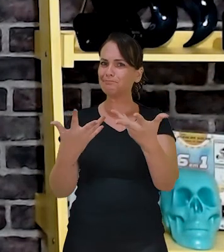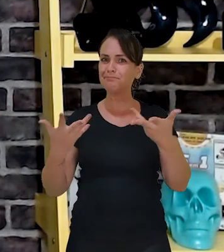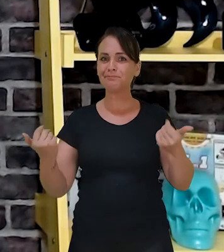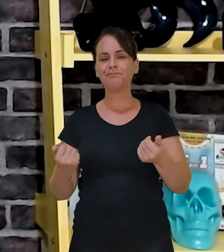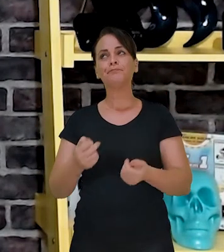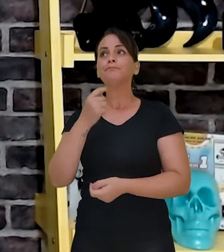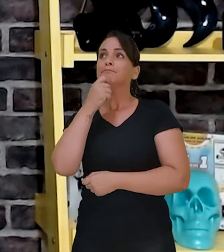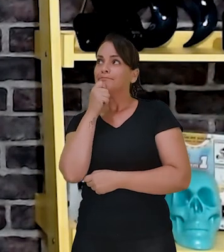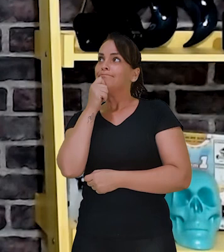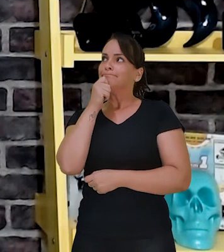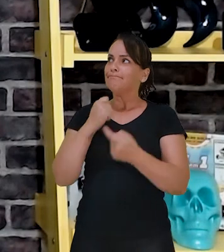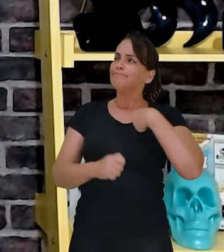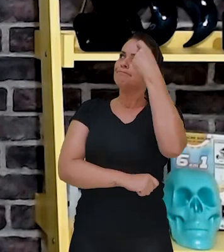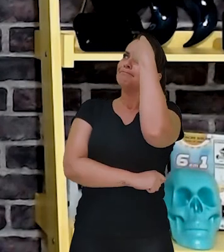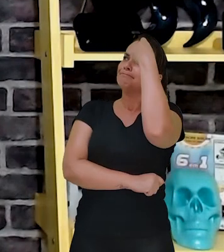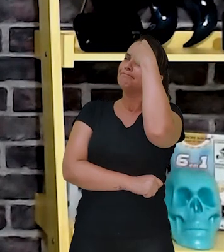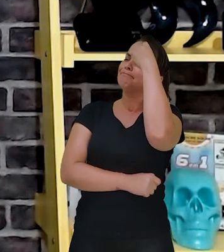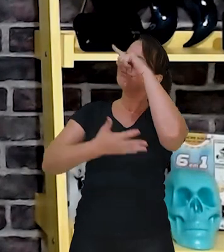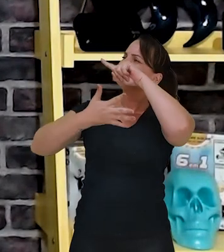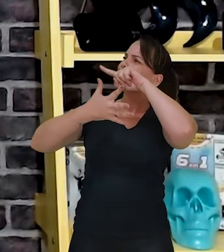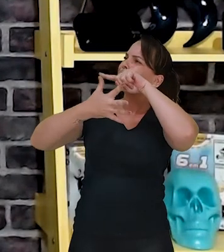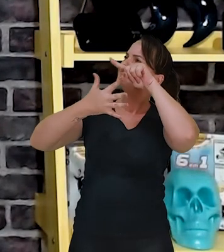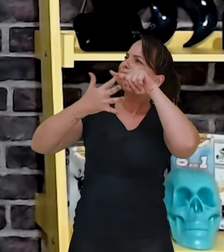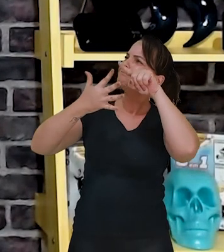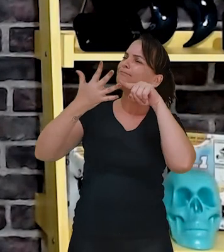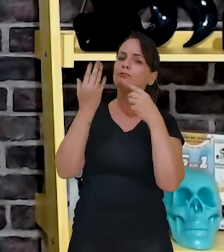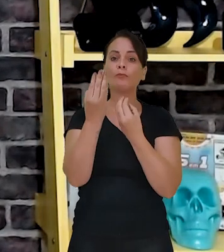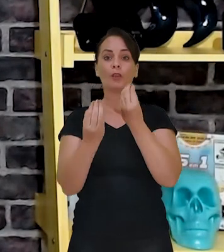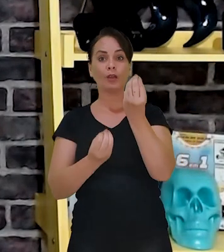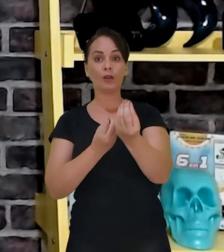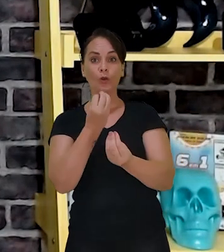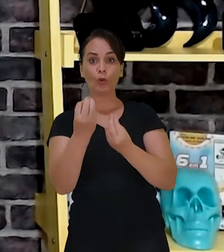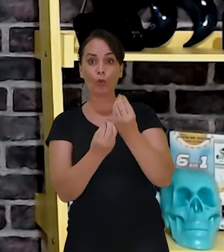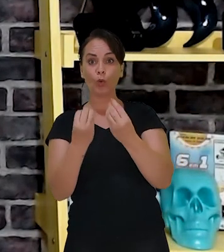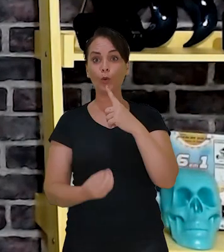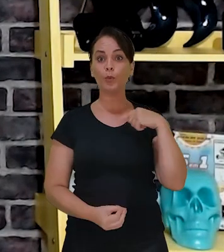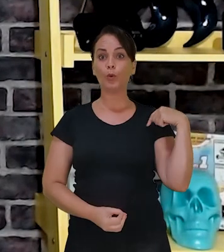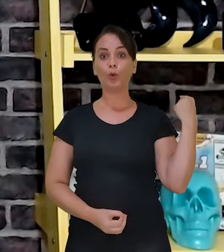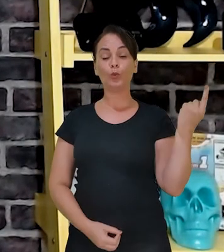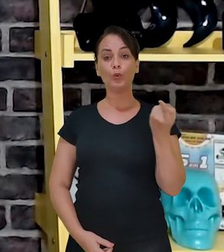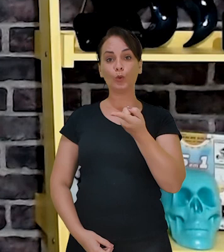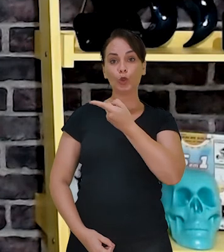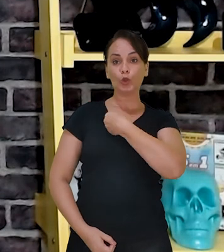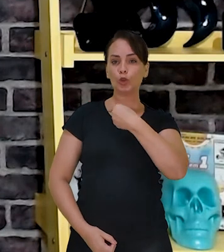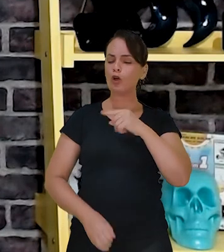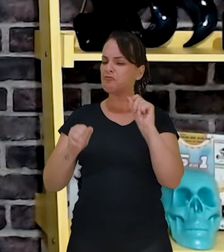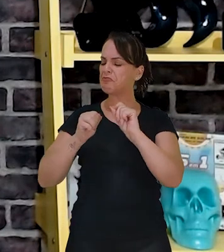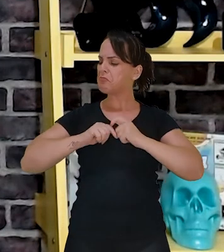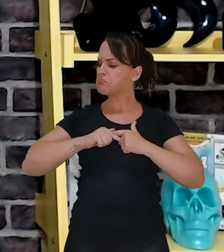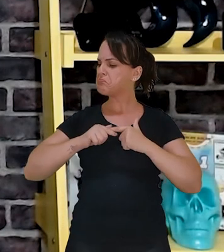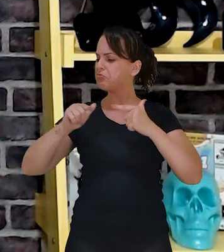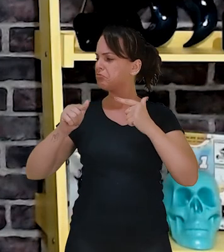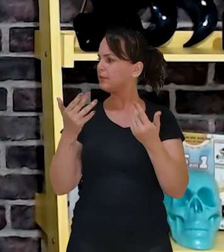estava aqui pensando e me vieram as seguintes questões. Como a gente toma uma atitude